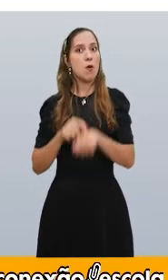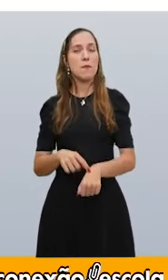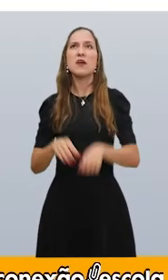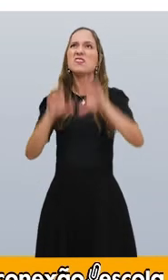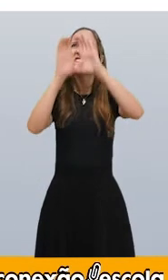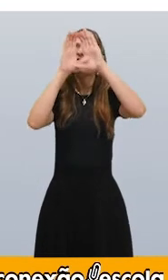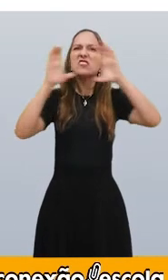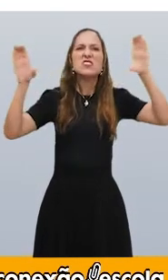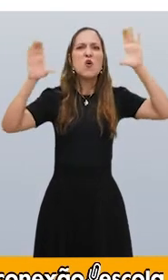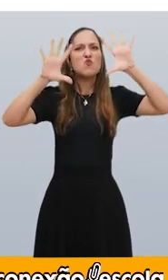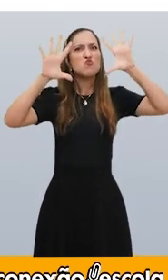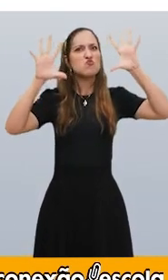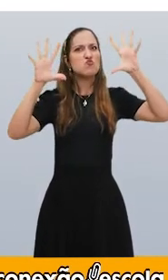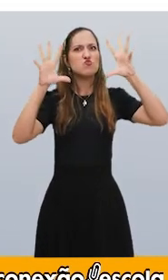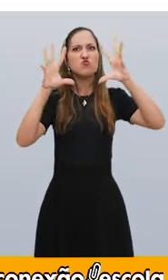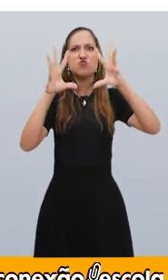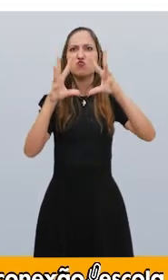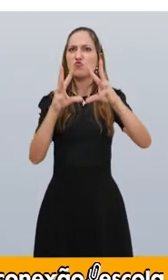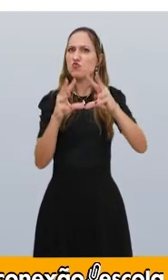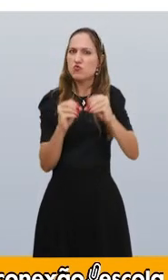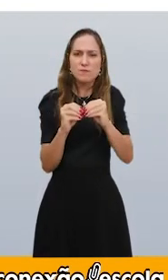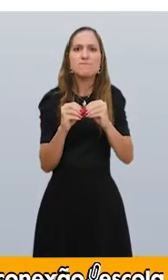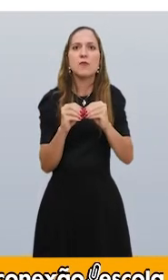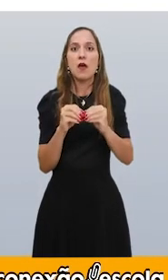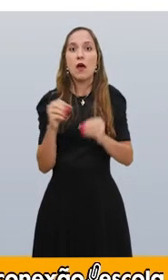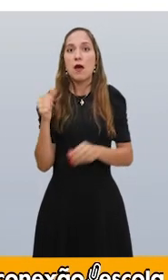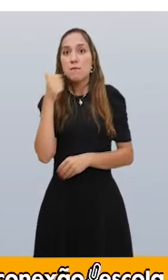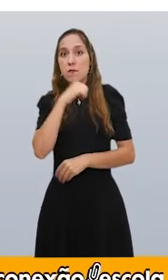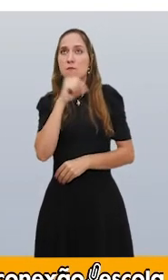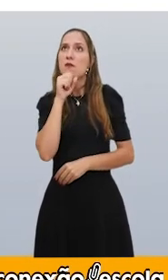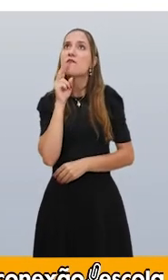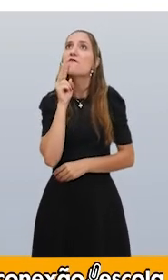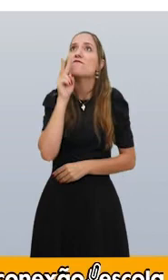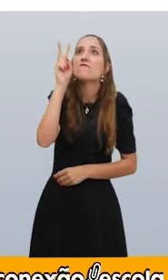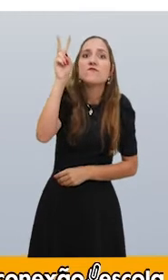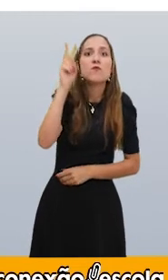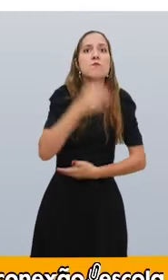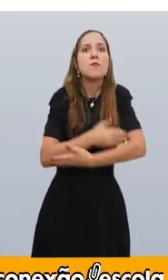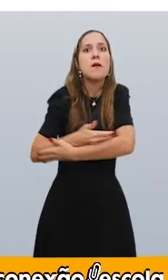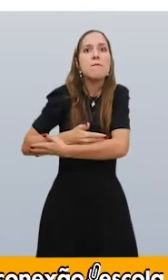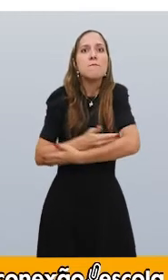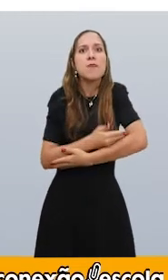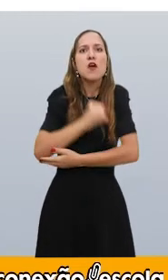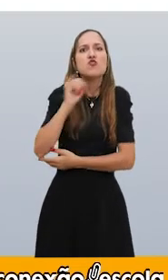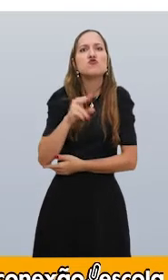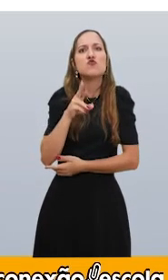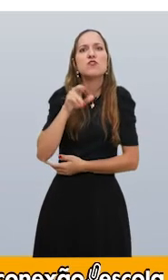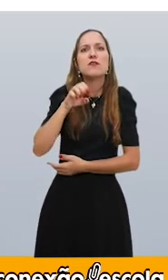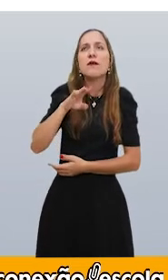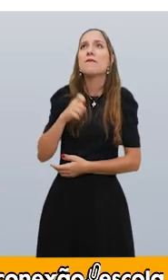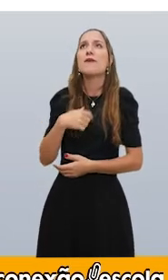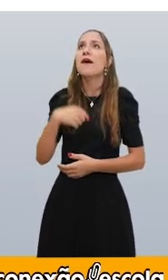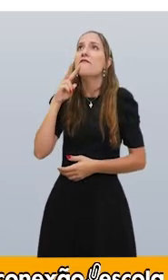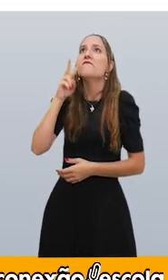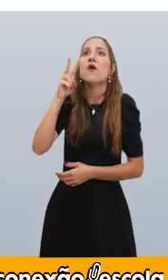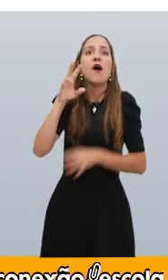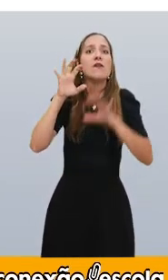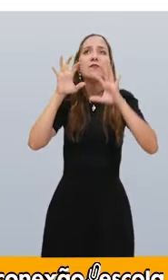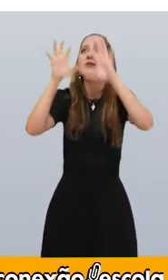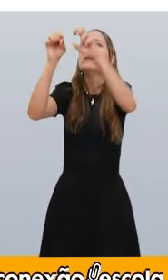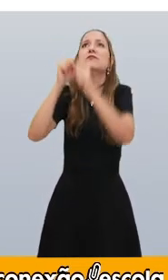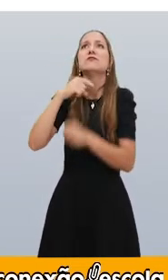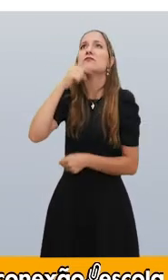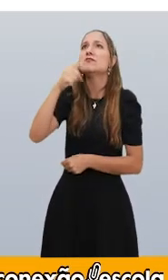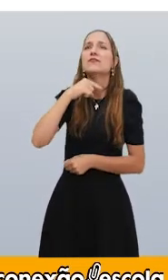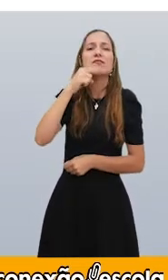Nesse momento, o céu escureceu e Iaçá viu sua filha Jurema, mas não